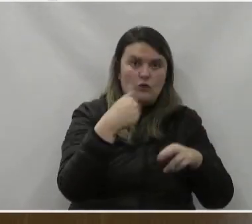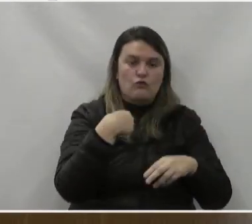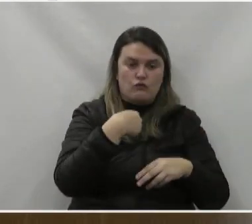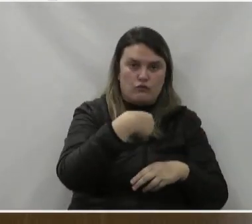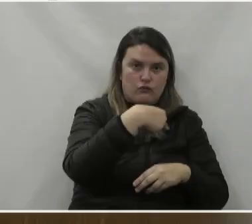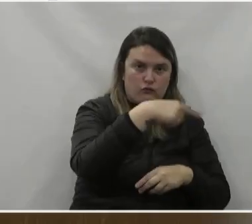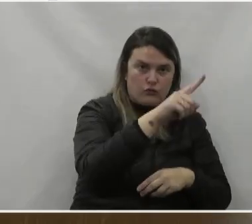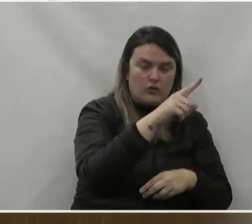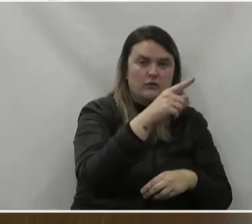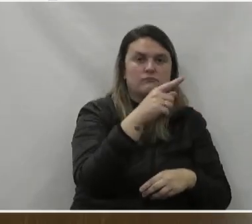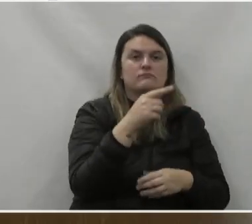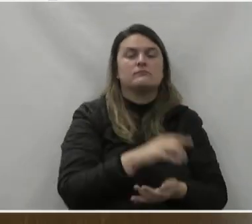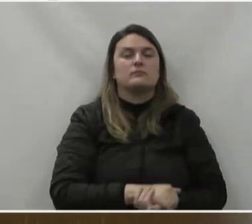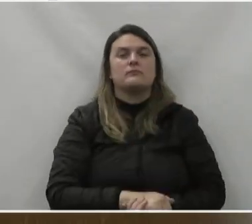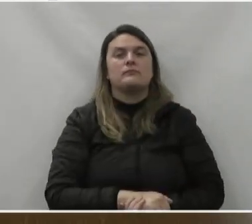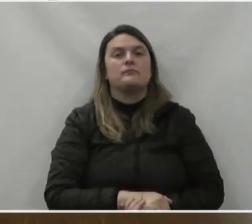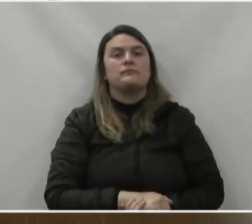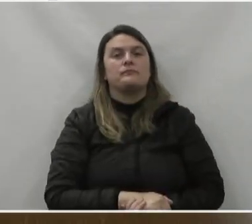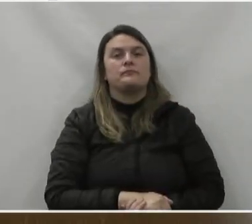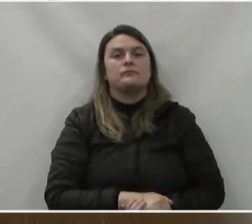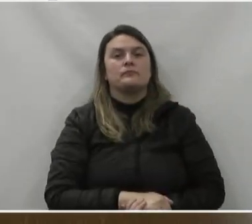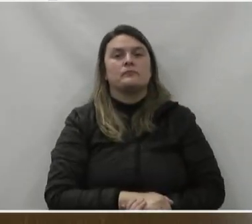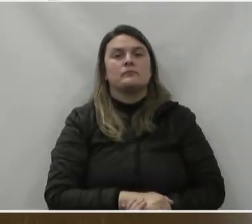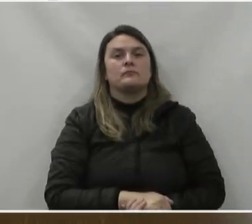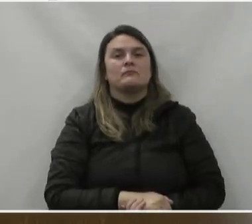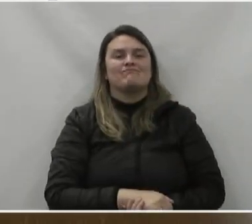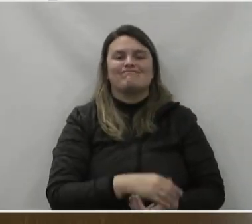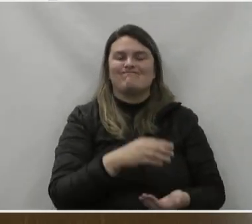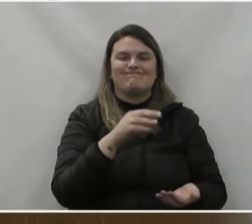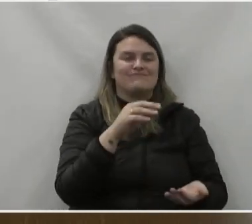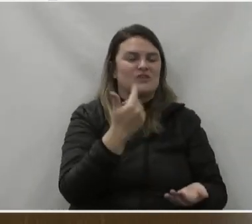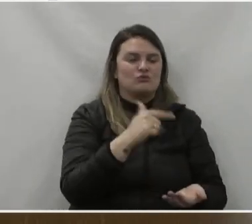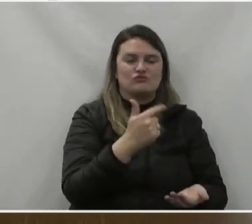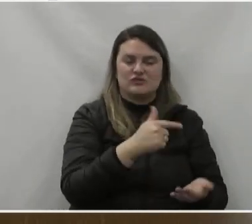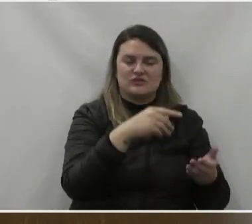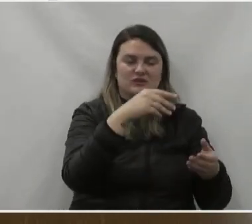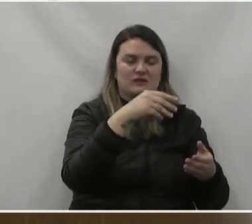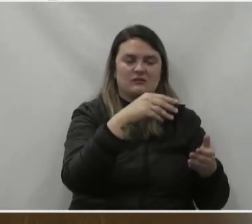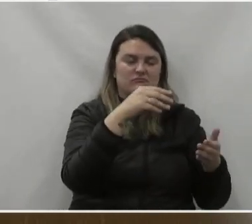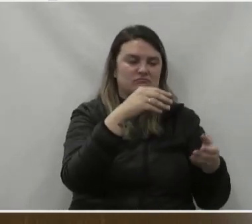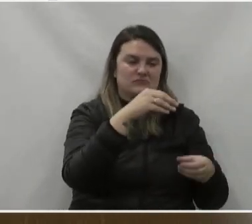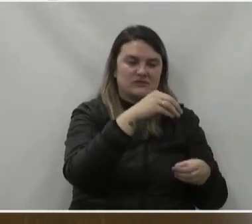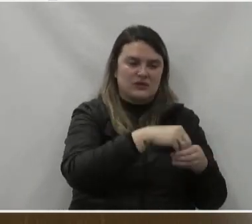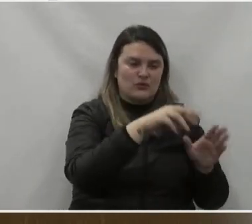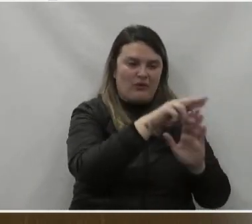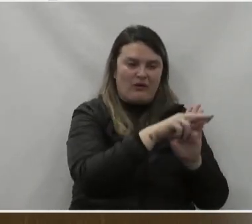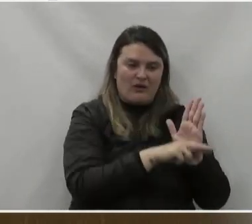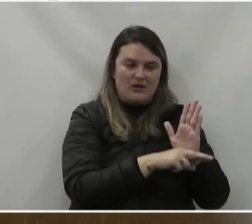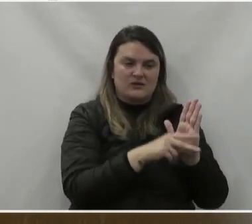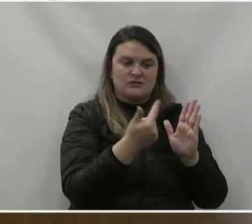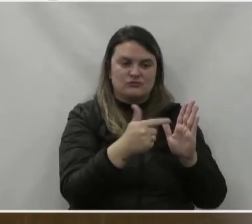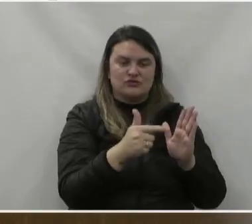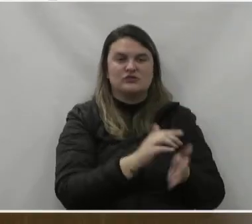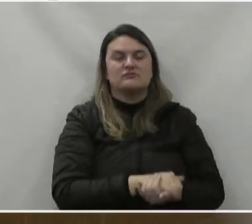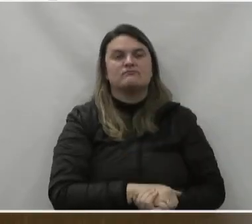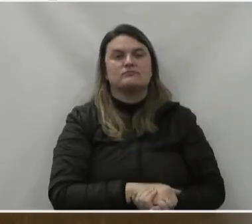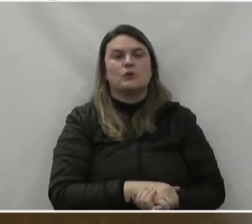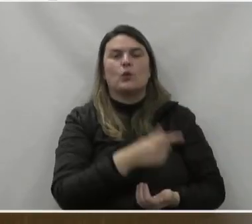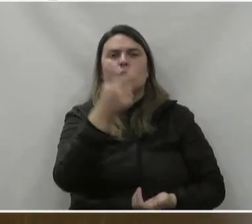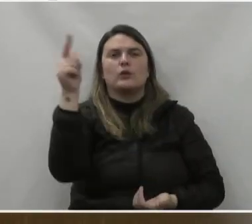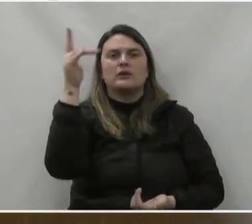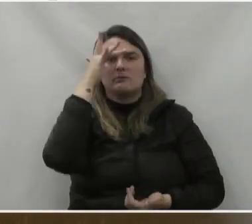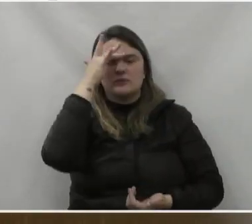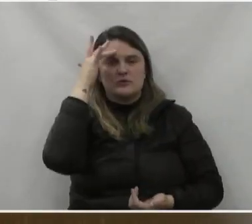lá, comprovado aí, né, que estava irregular, e até a vereador participou, e mais outro vereador, e as pessoas